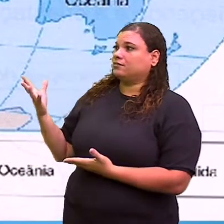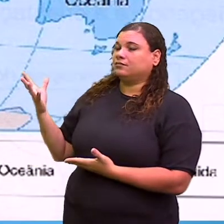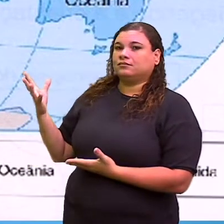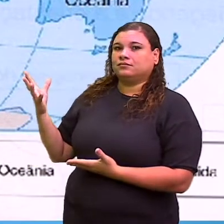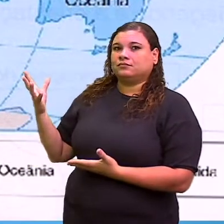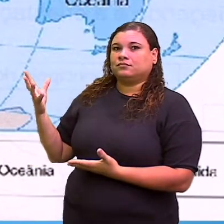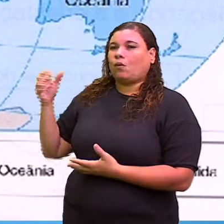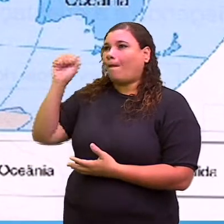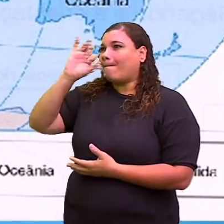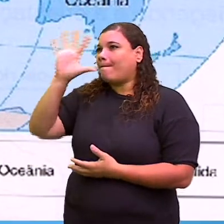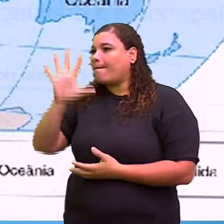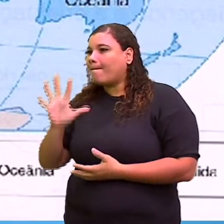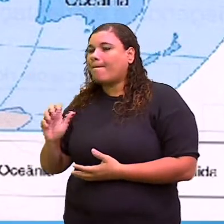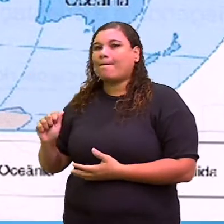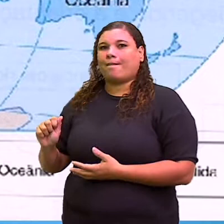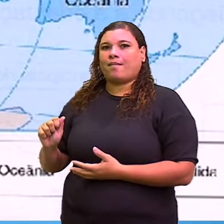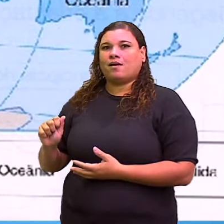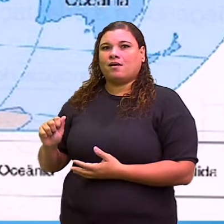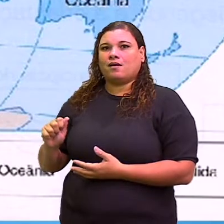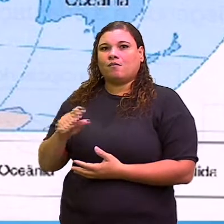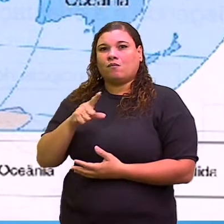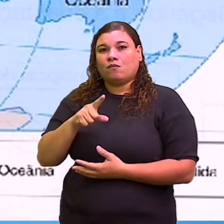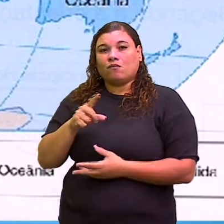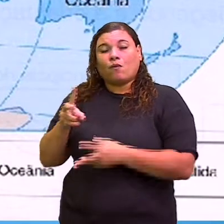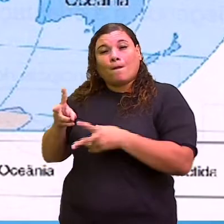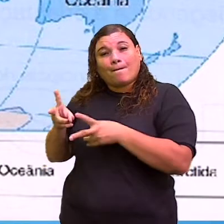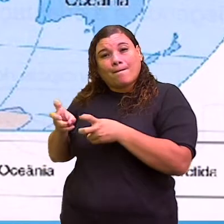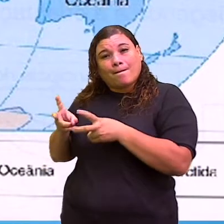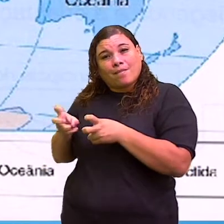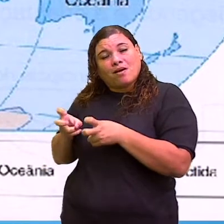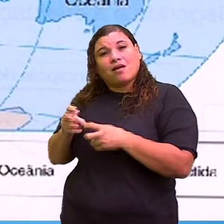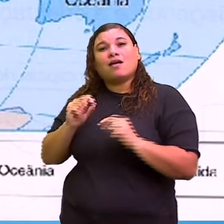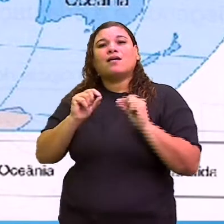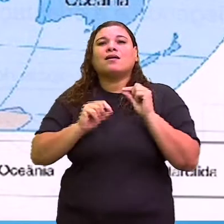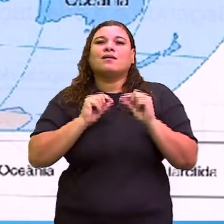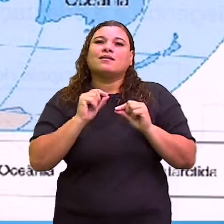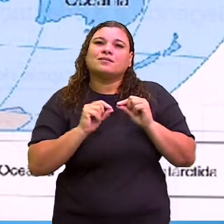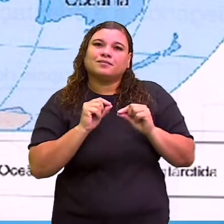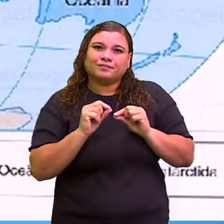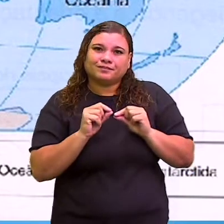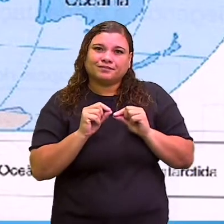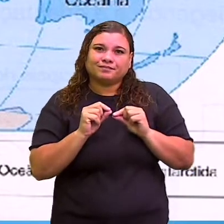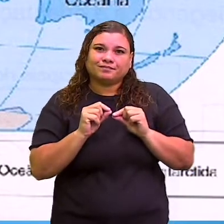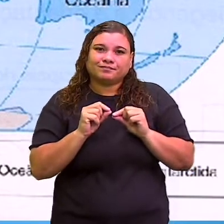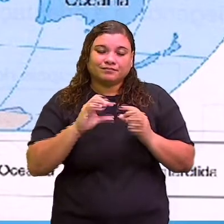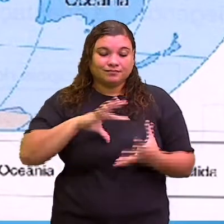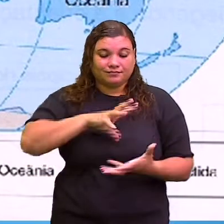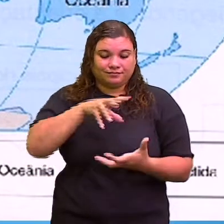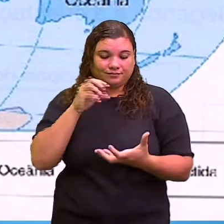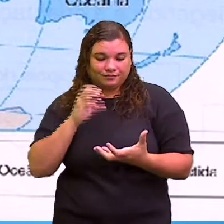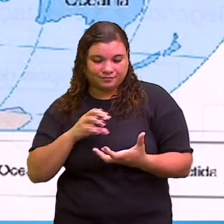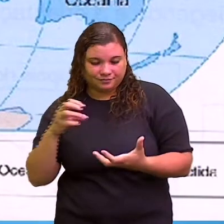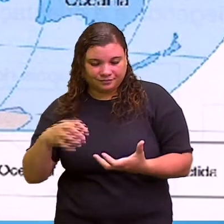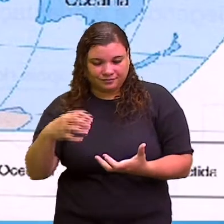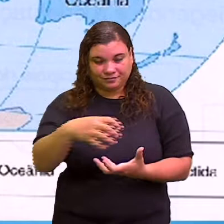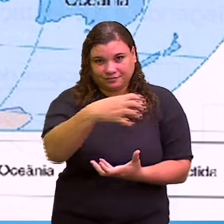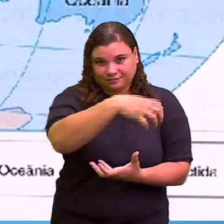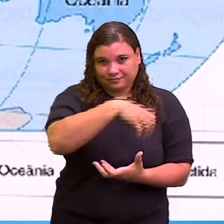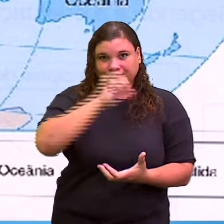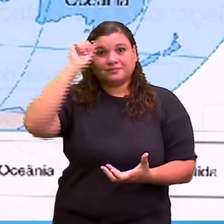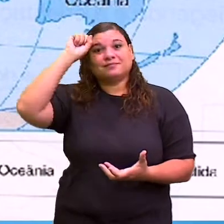basta você olhar para o mapa mundi, você vai ver que o continente africano é